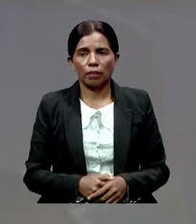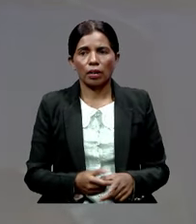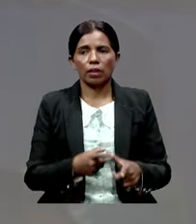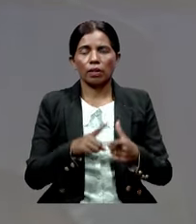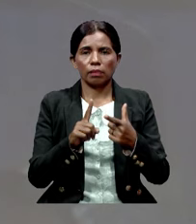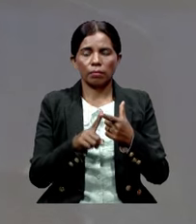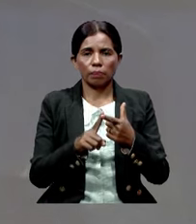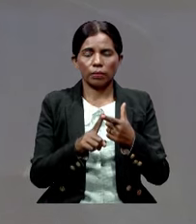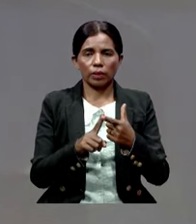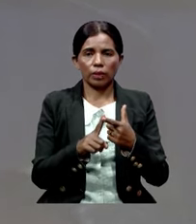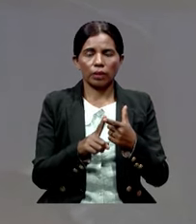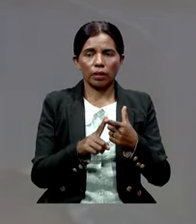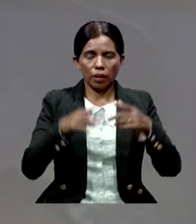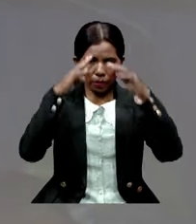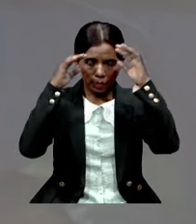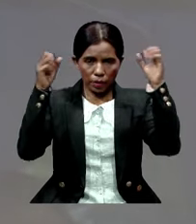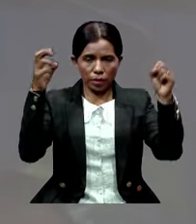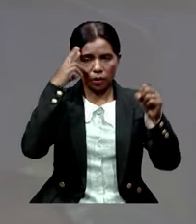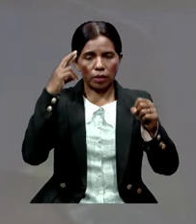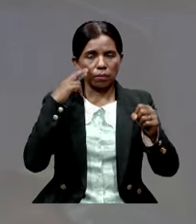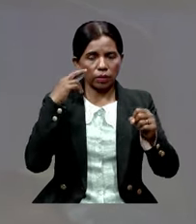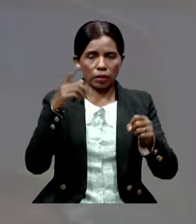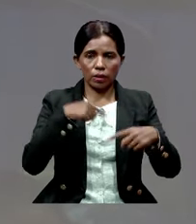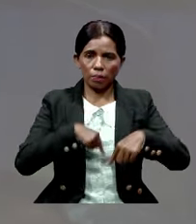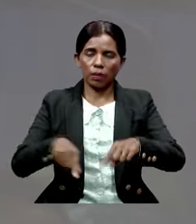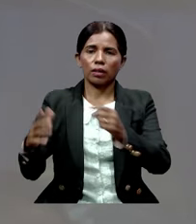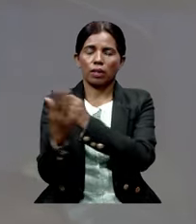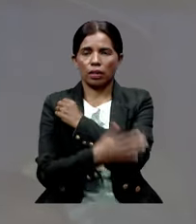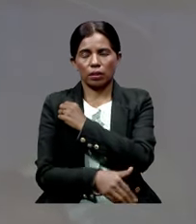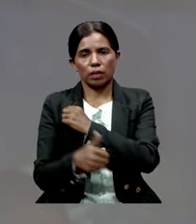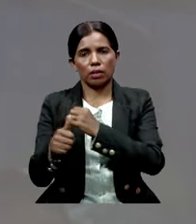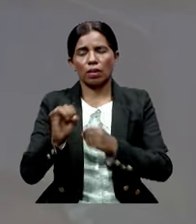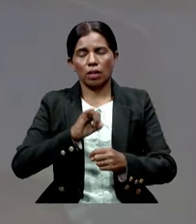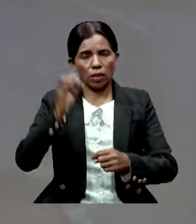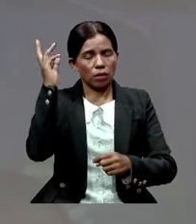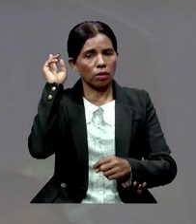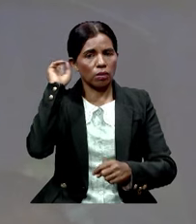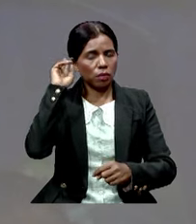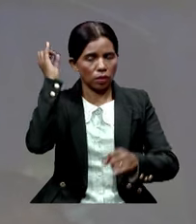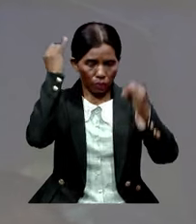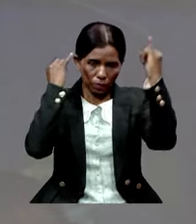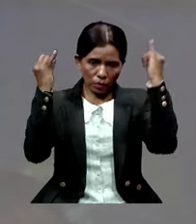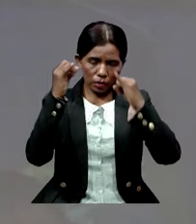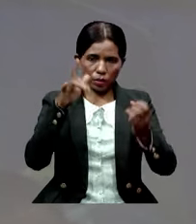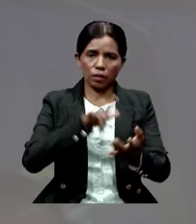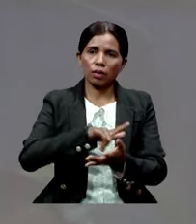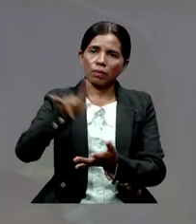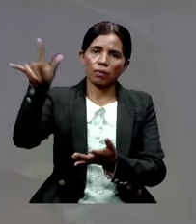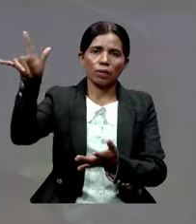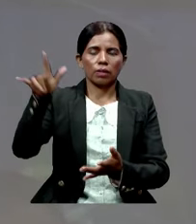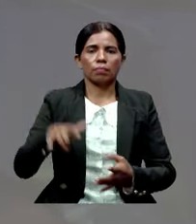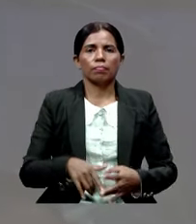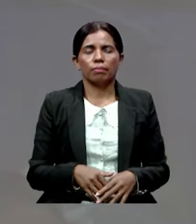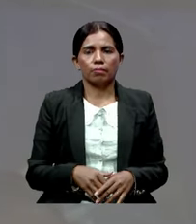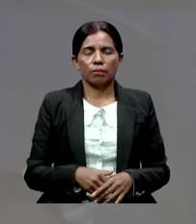uma Presidente da República e ele urtiu, não? Arona informação confirmada que até que nem sai também urno.